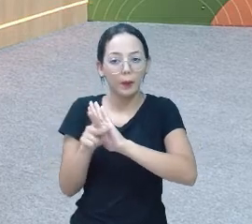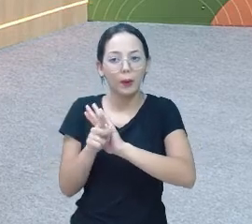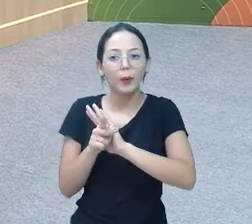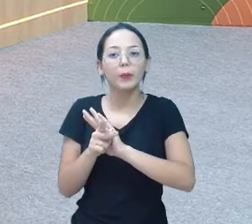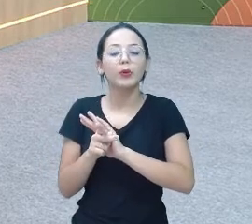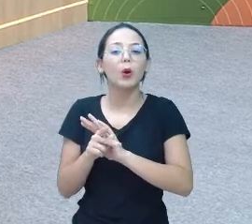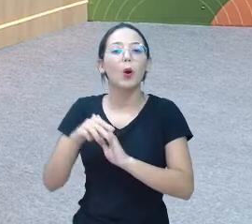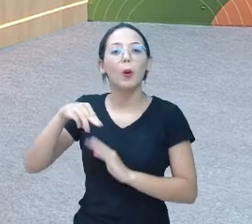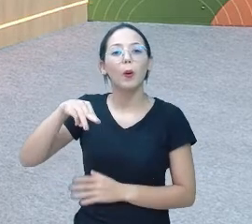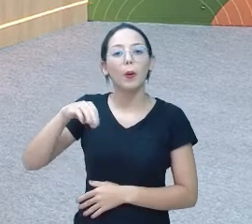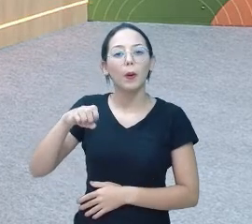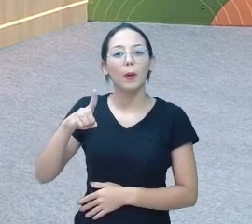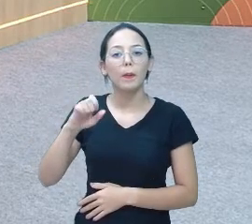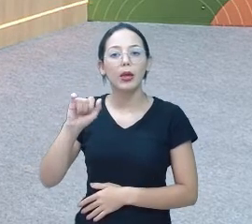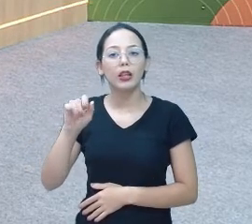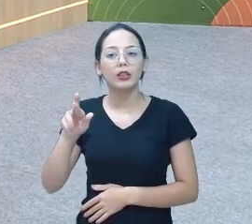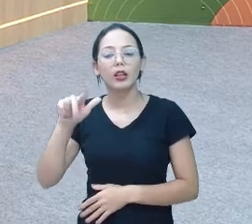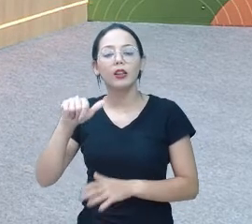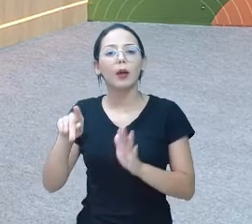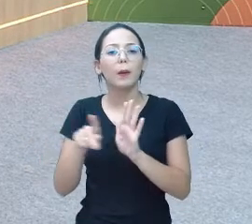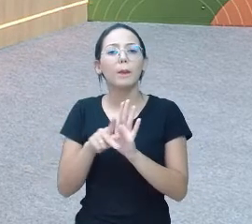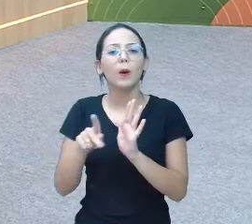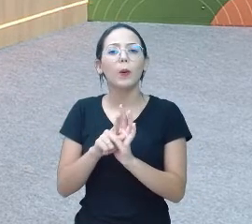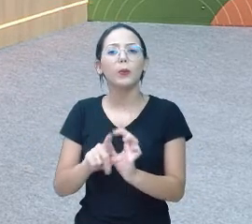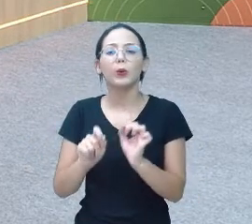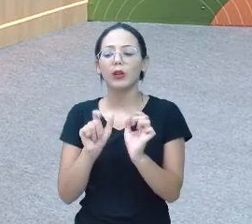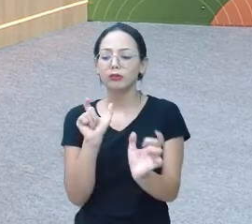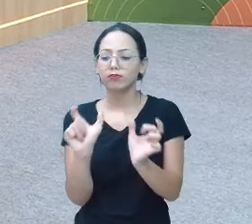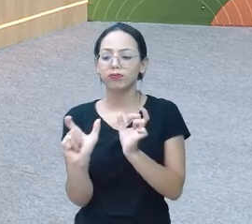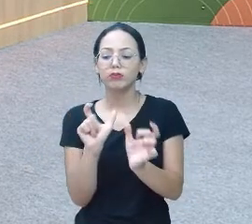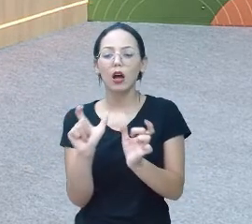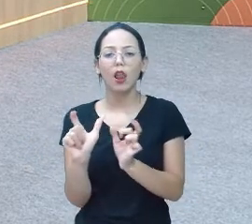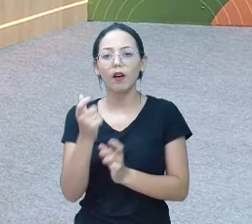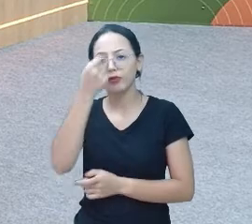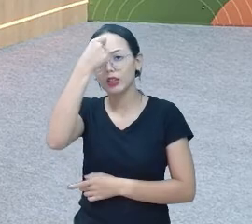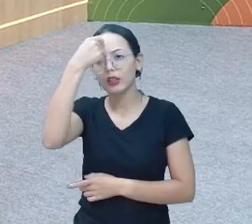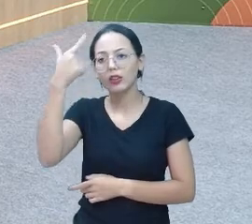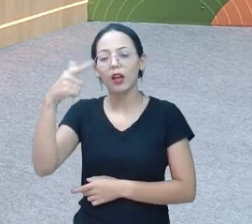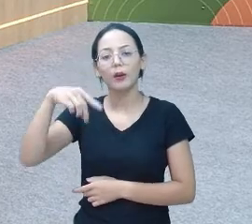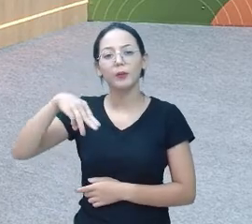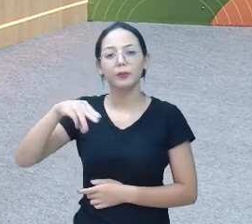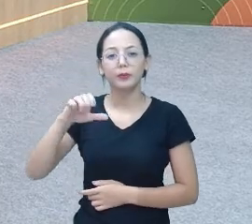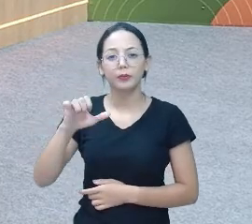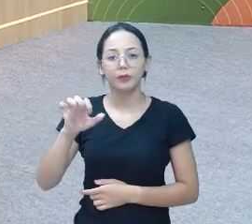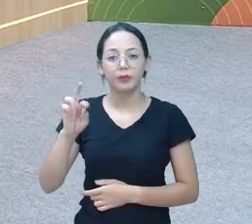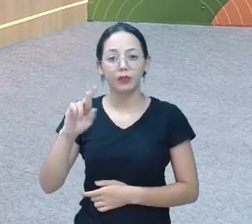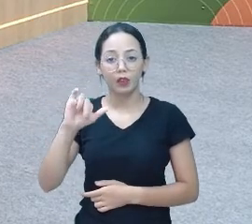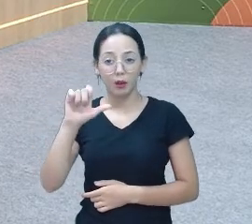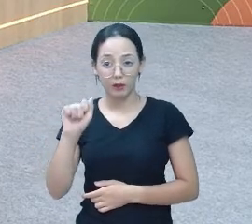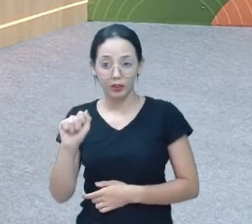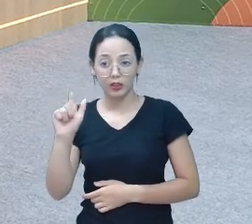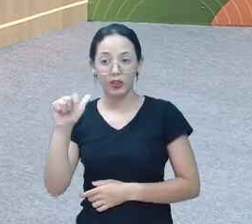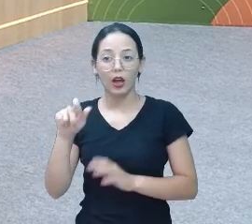terra, medir tem sinônimo, ou seja, tem palavras que dão a ideia de que é metria. E terra, provavelmente você já